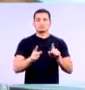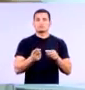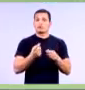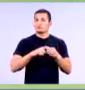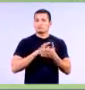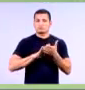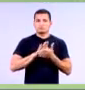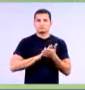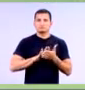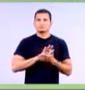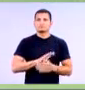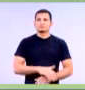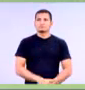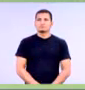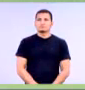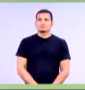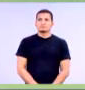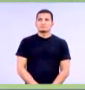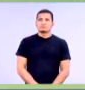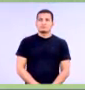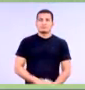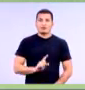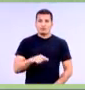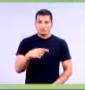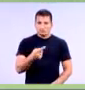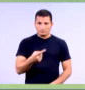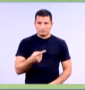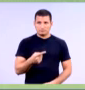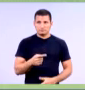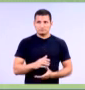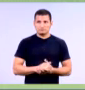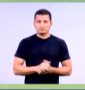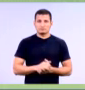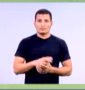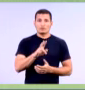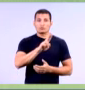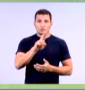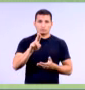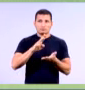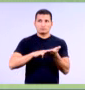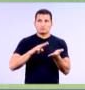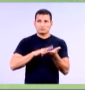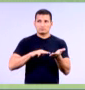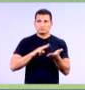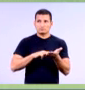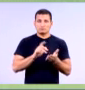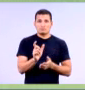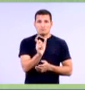Tá? E logo depois, o nome do método.